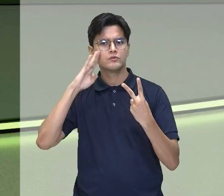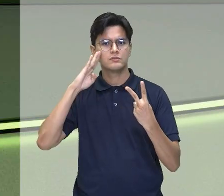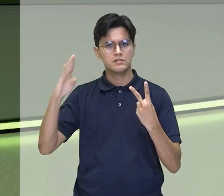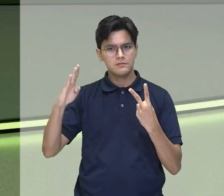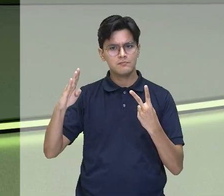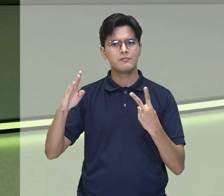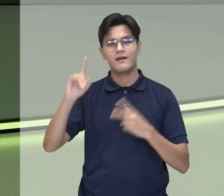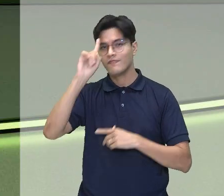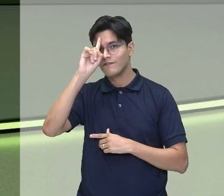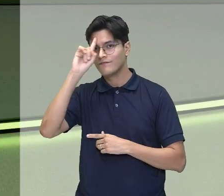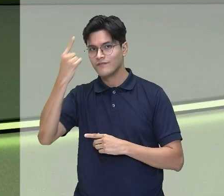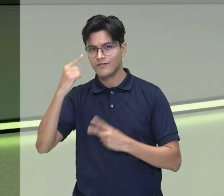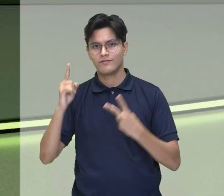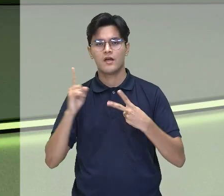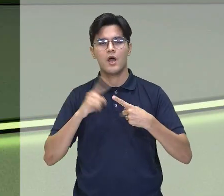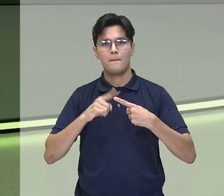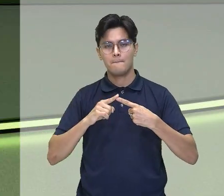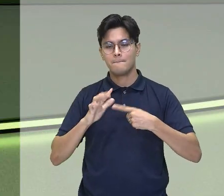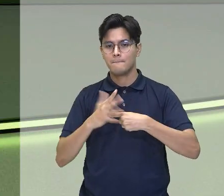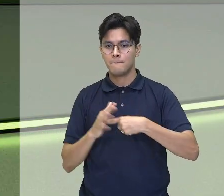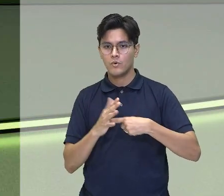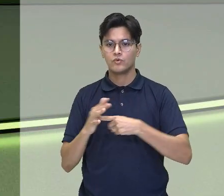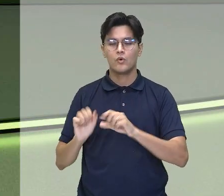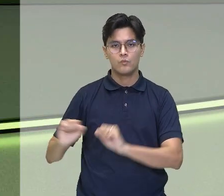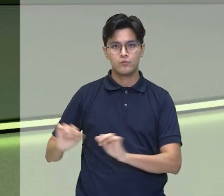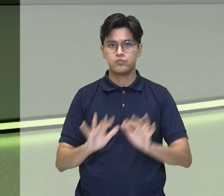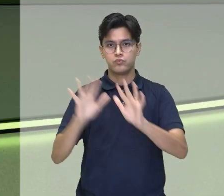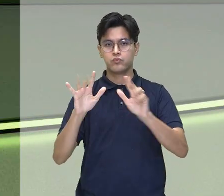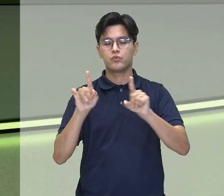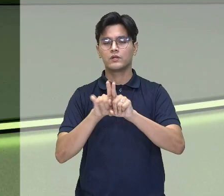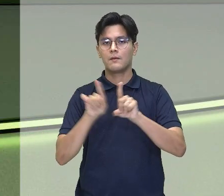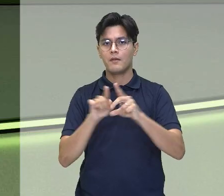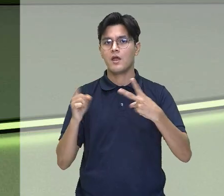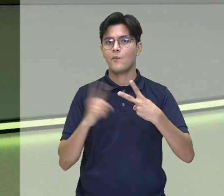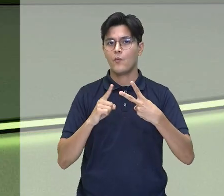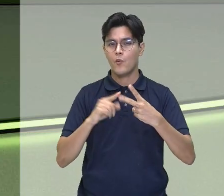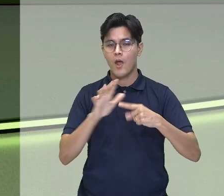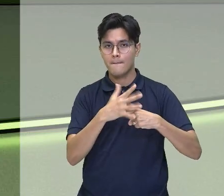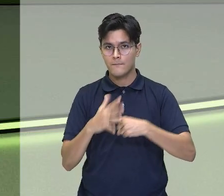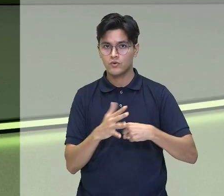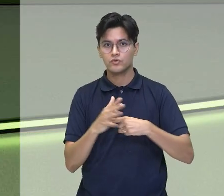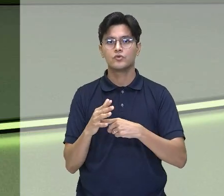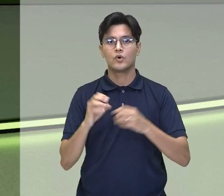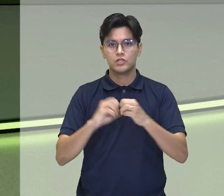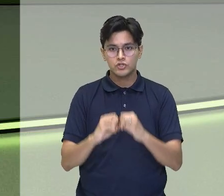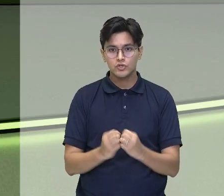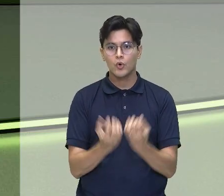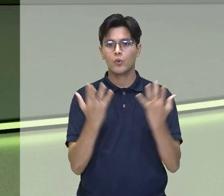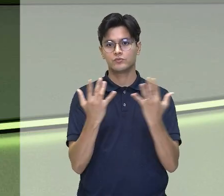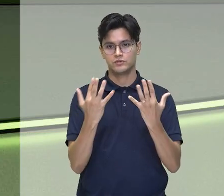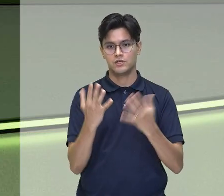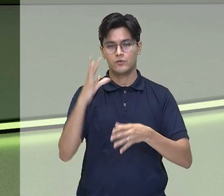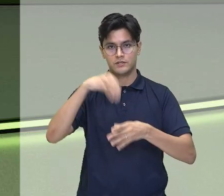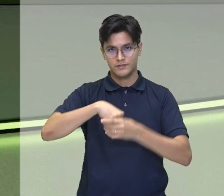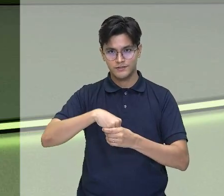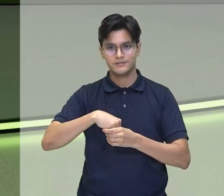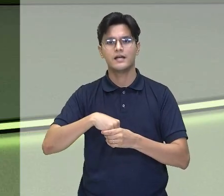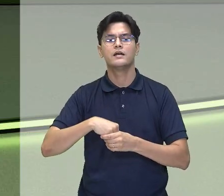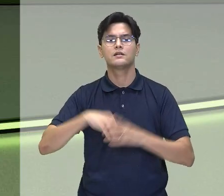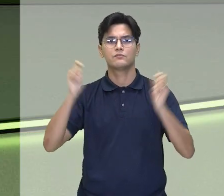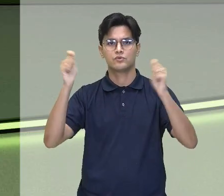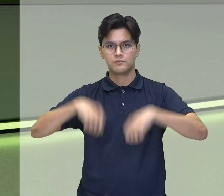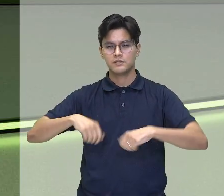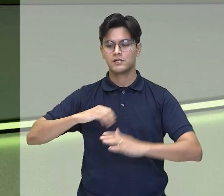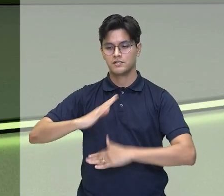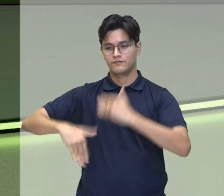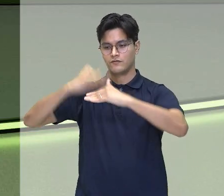vapor e o motor de combustão interna, que impulsionaram aí de forma revolucionária a indústria ali no